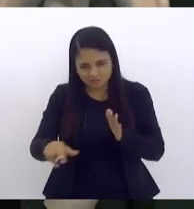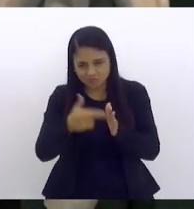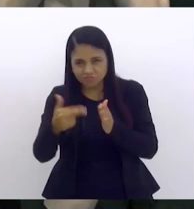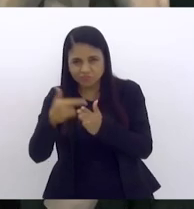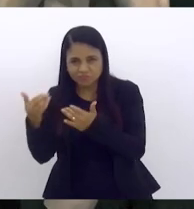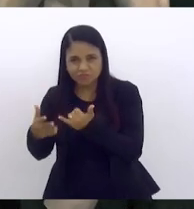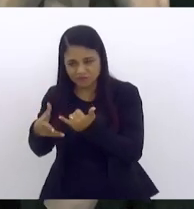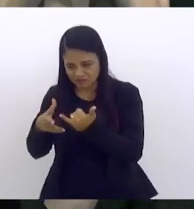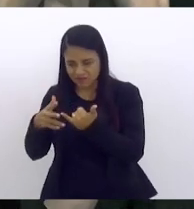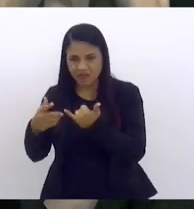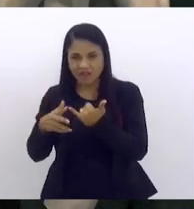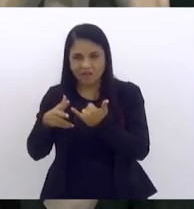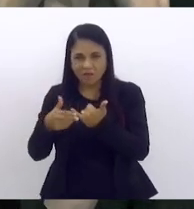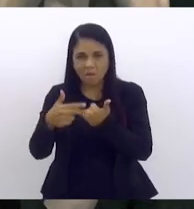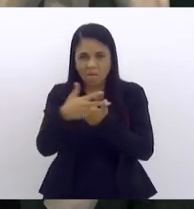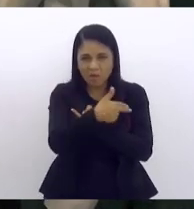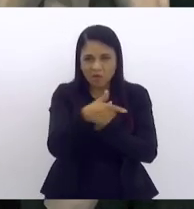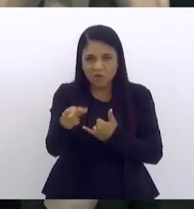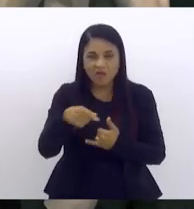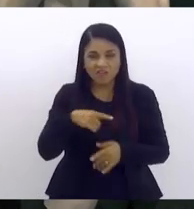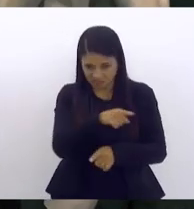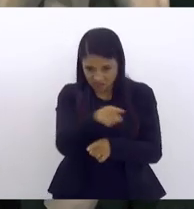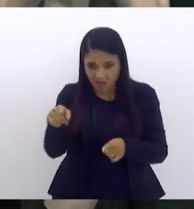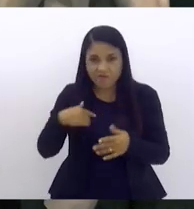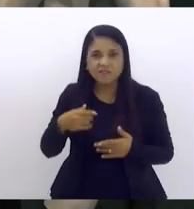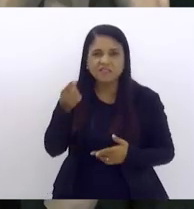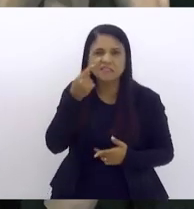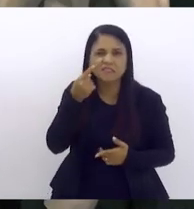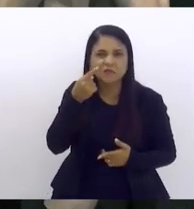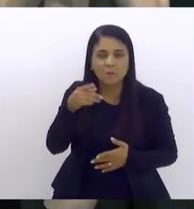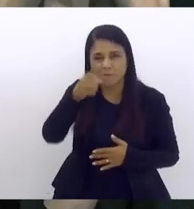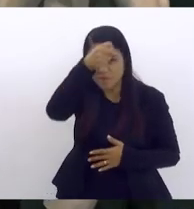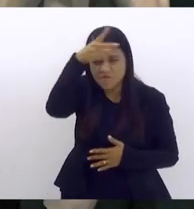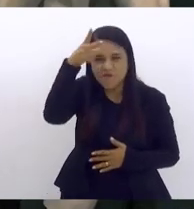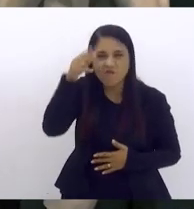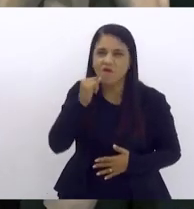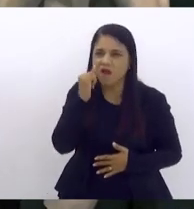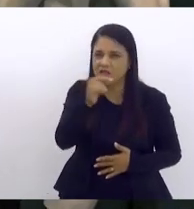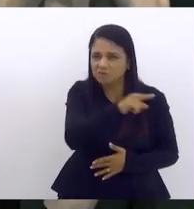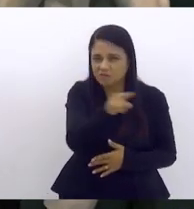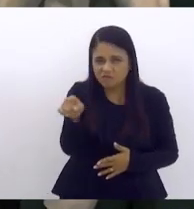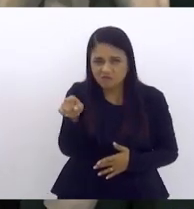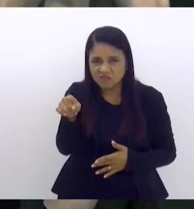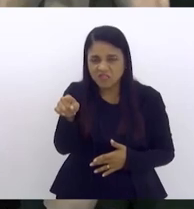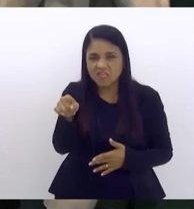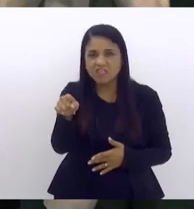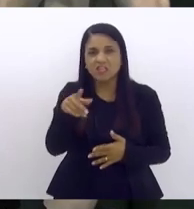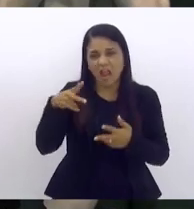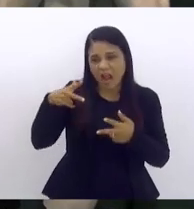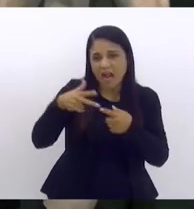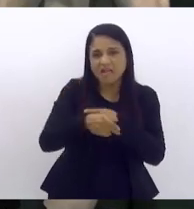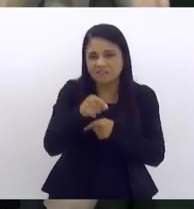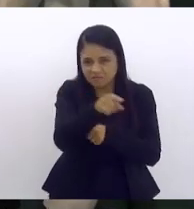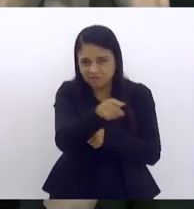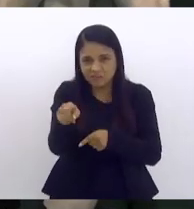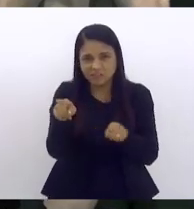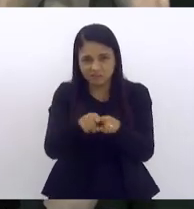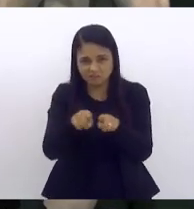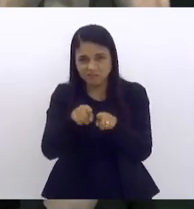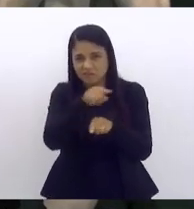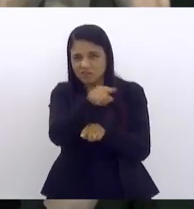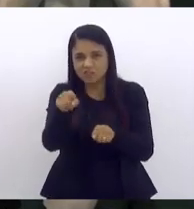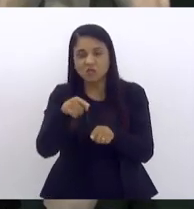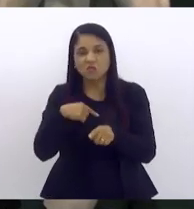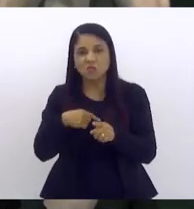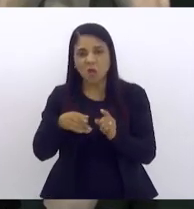também. Sabe por quê? Vocês estão tudo, ó, no bolso do prefeito. Vocês estão tudo no bolso do prefeito. Todo